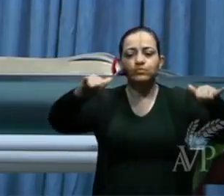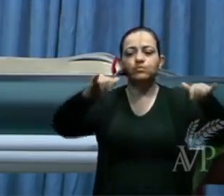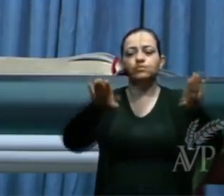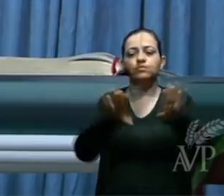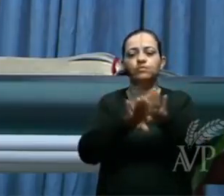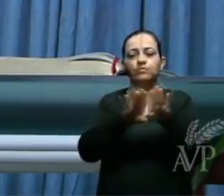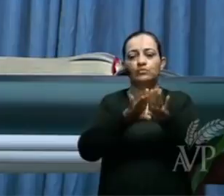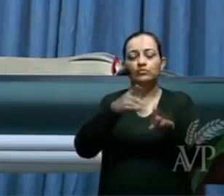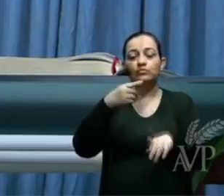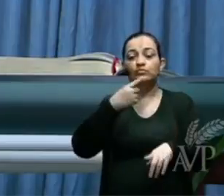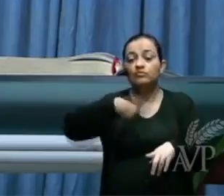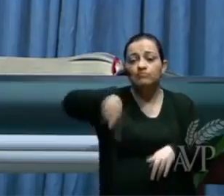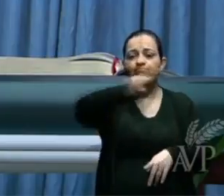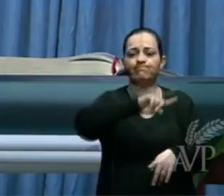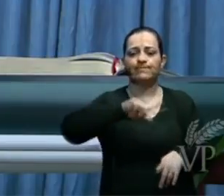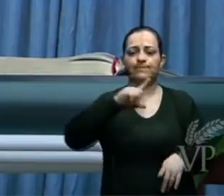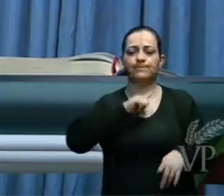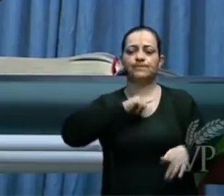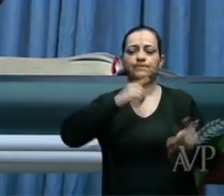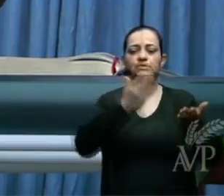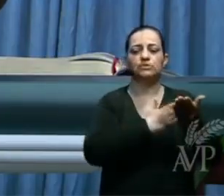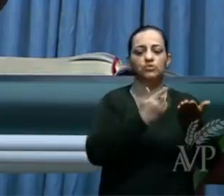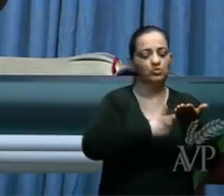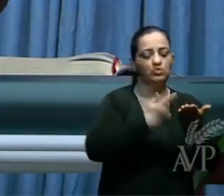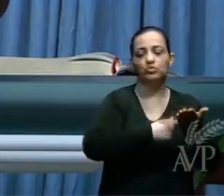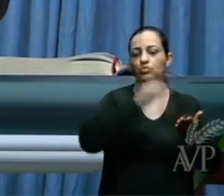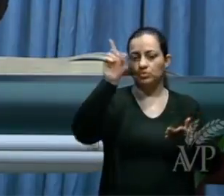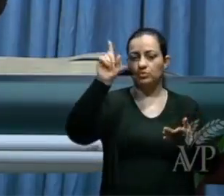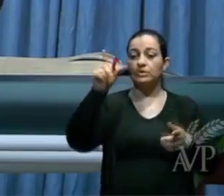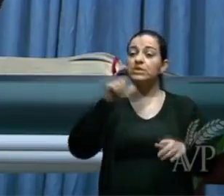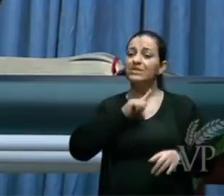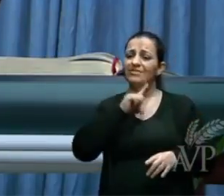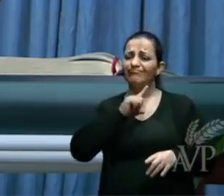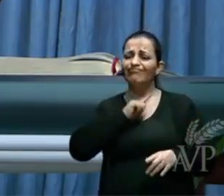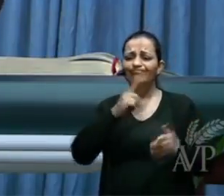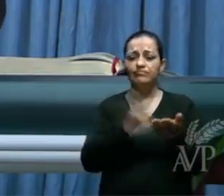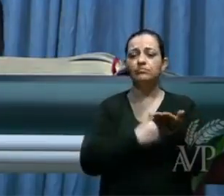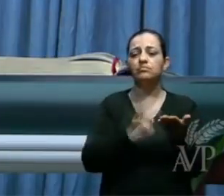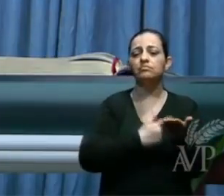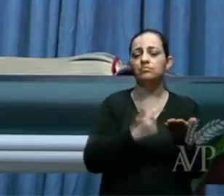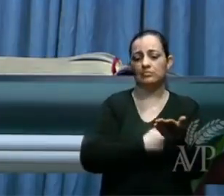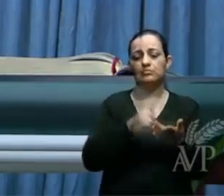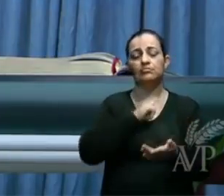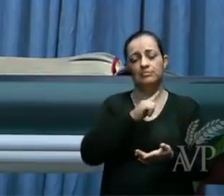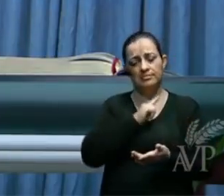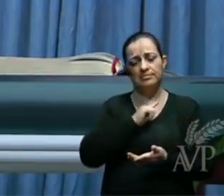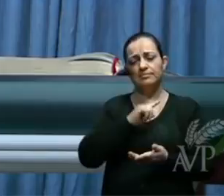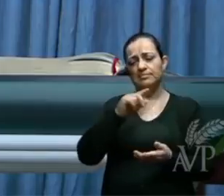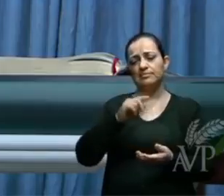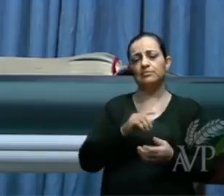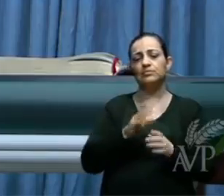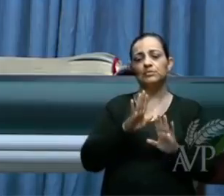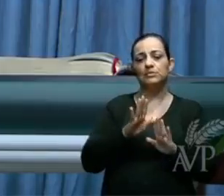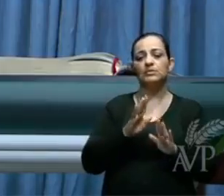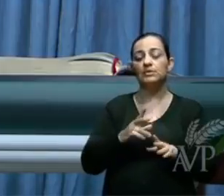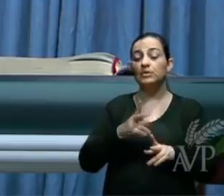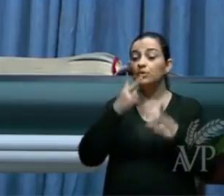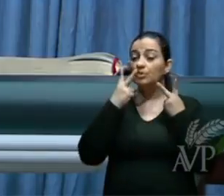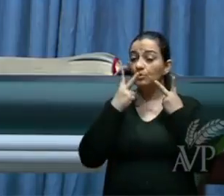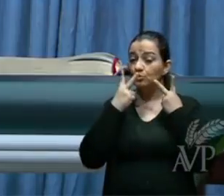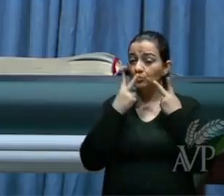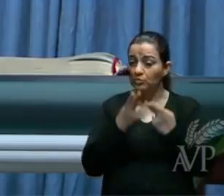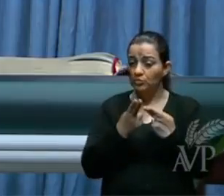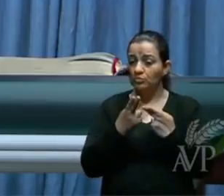vocês têm elas a uma mensagem como joão batista